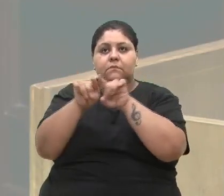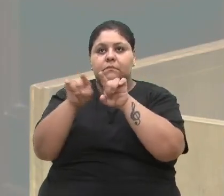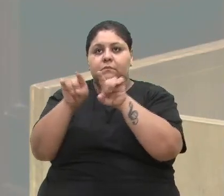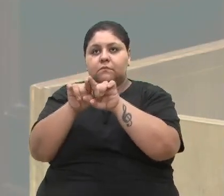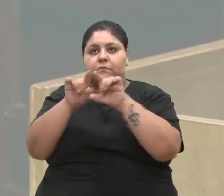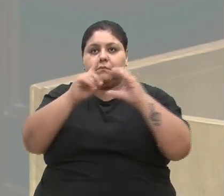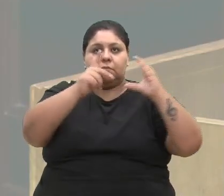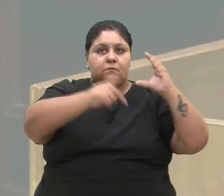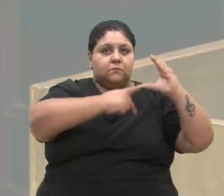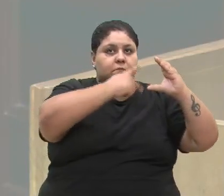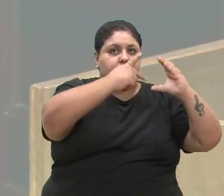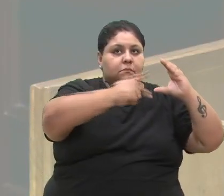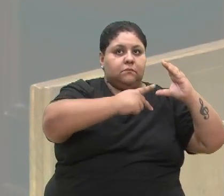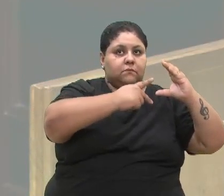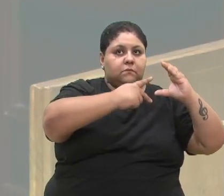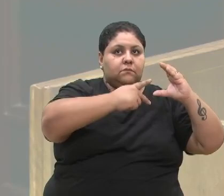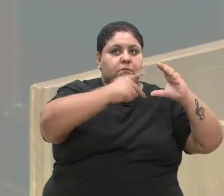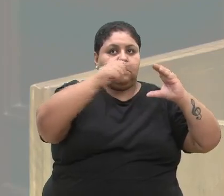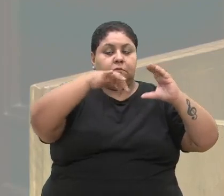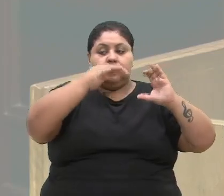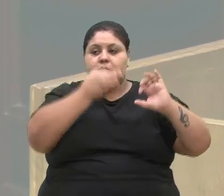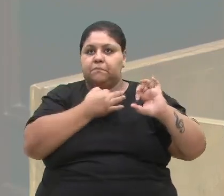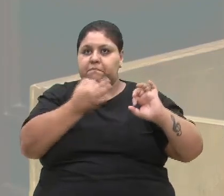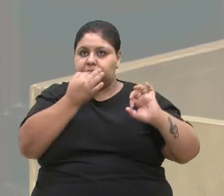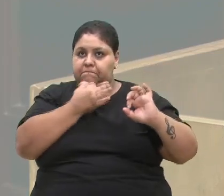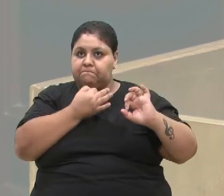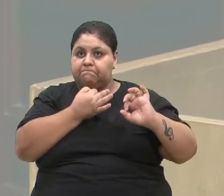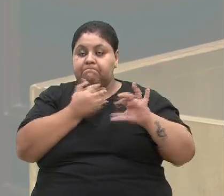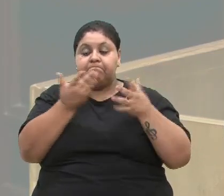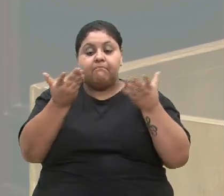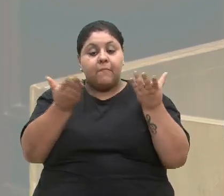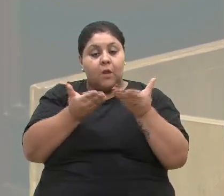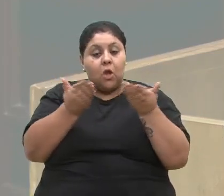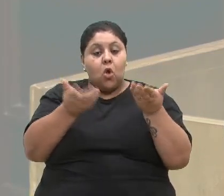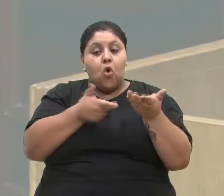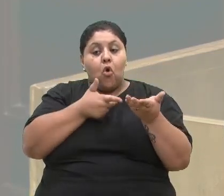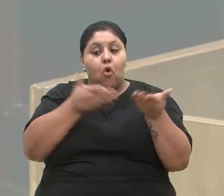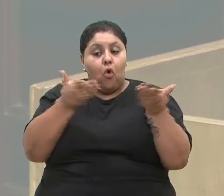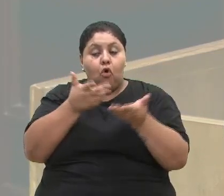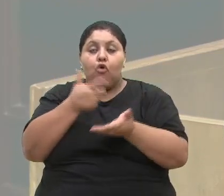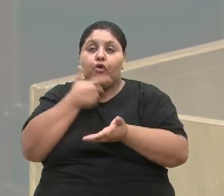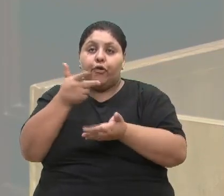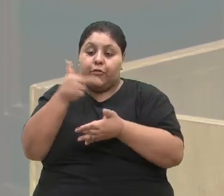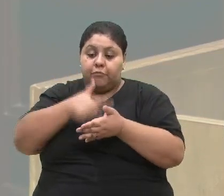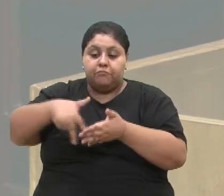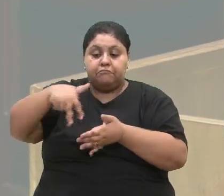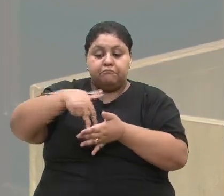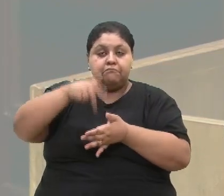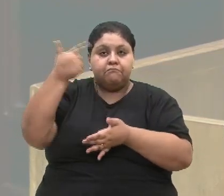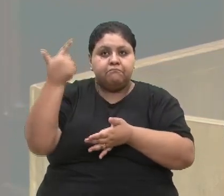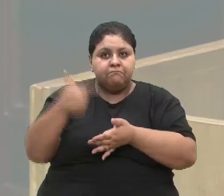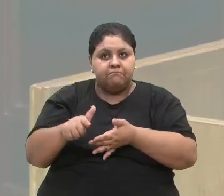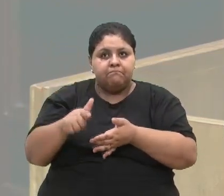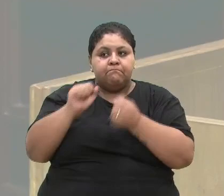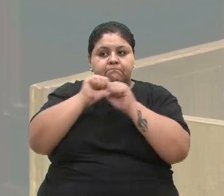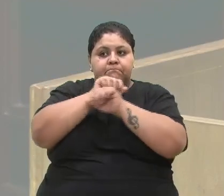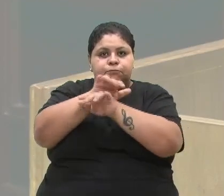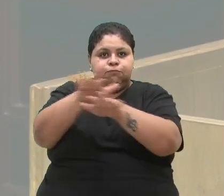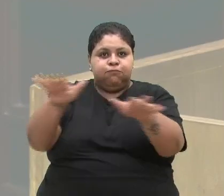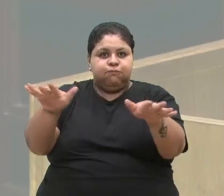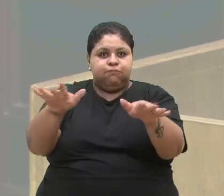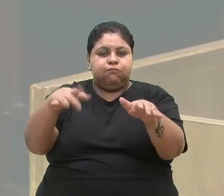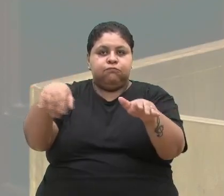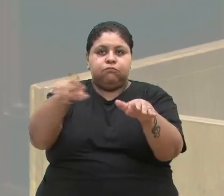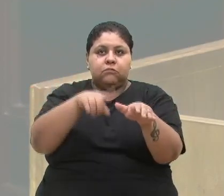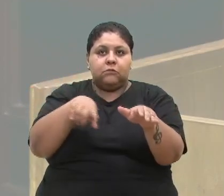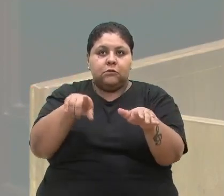canal da TV Câmara de Caxias do Sul. Bom, eu quero usar este espaço da tribuna novamente para repercutir. Nós estamos, né,